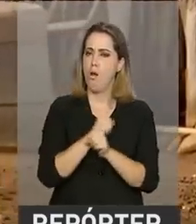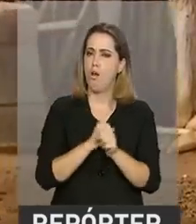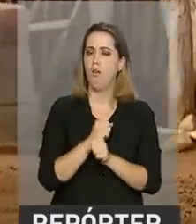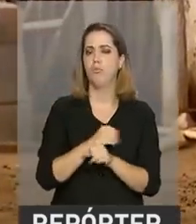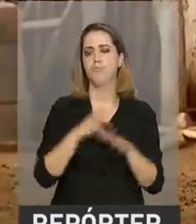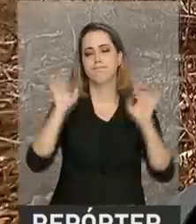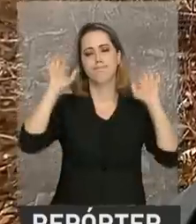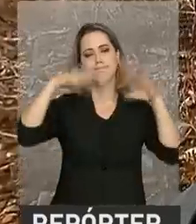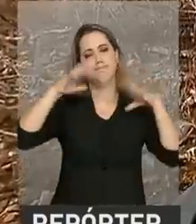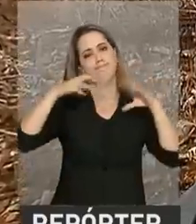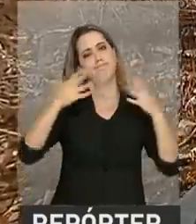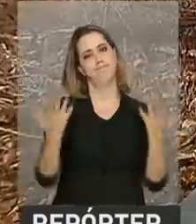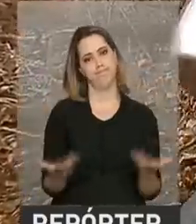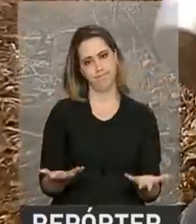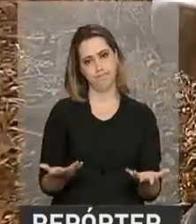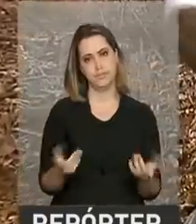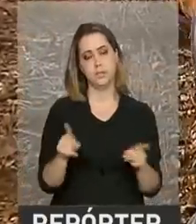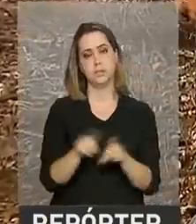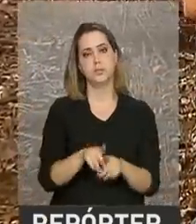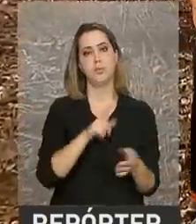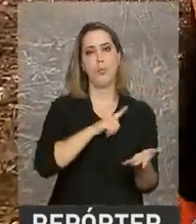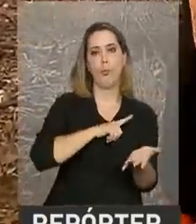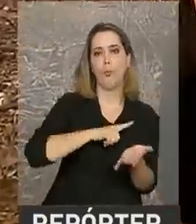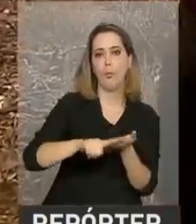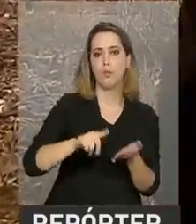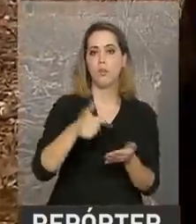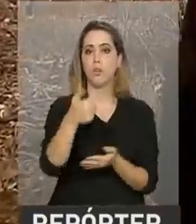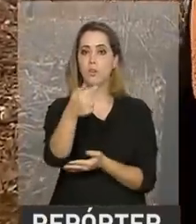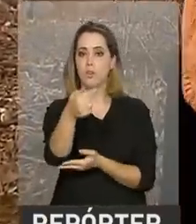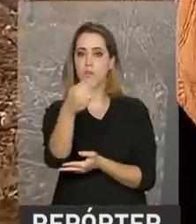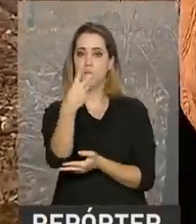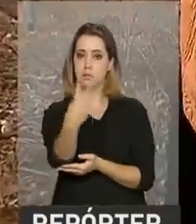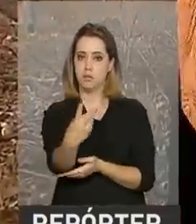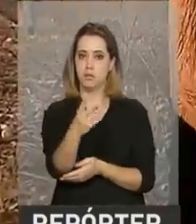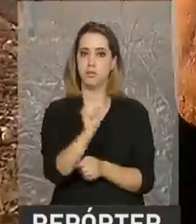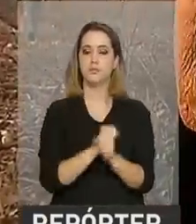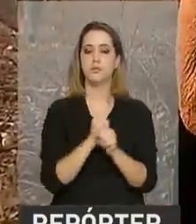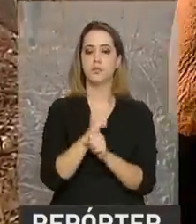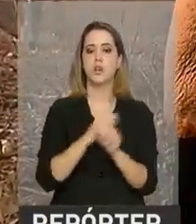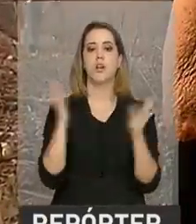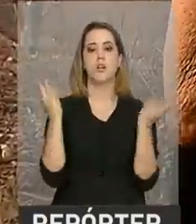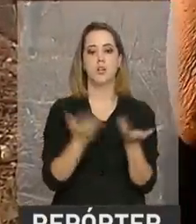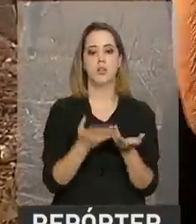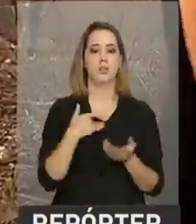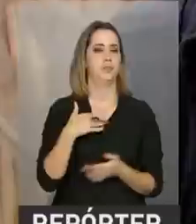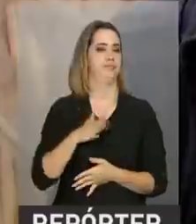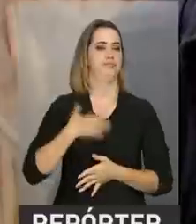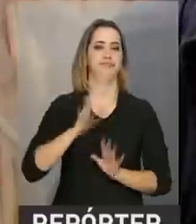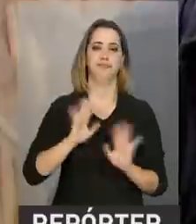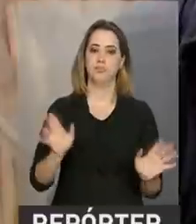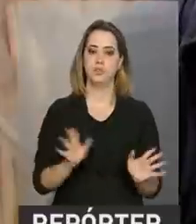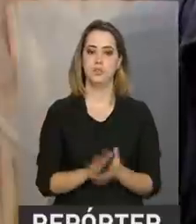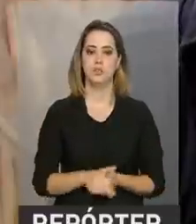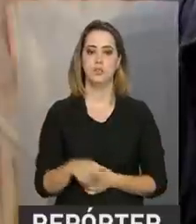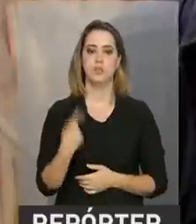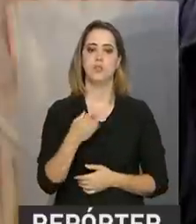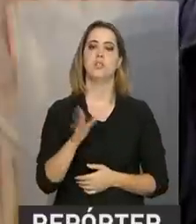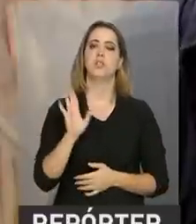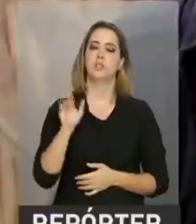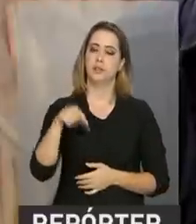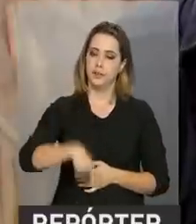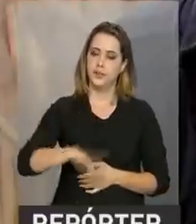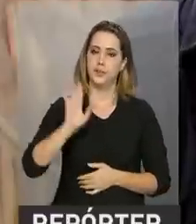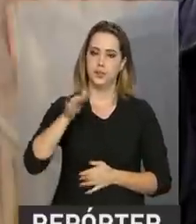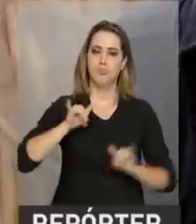da aposentada. A seca que castigou Dona Maria por 72 anos, agora já não assusta mais. Aqui nós já sofremos.